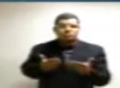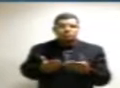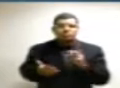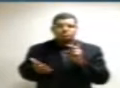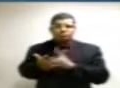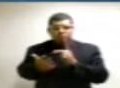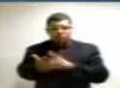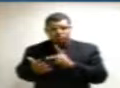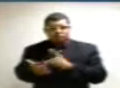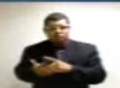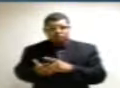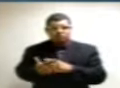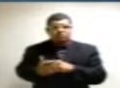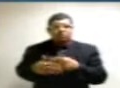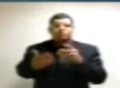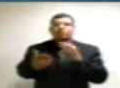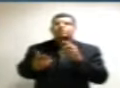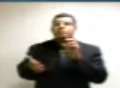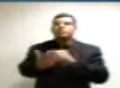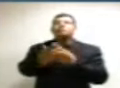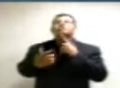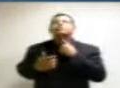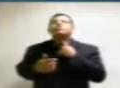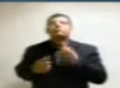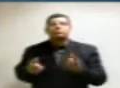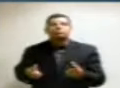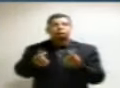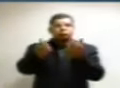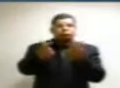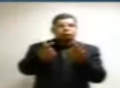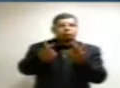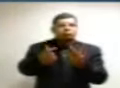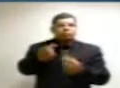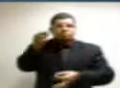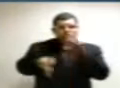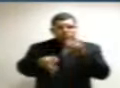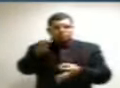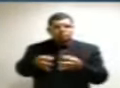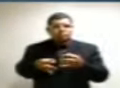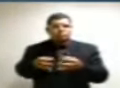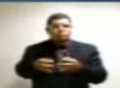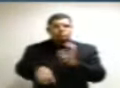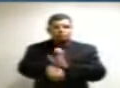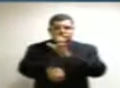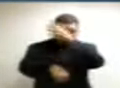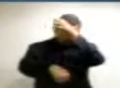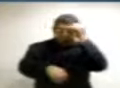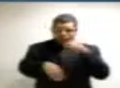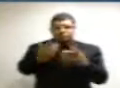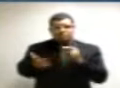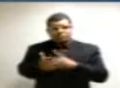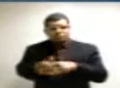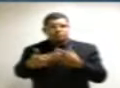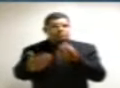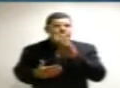a verdadeira e real situação financeira do Tribunal de Justiça do Estado do